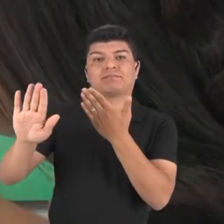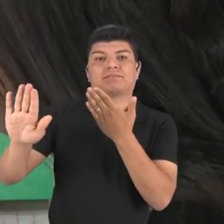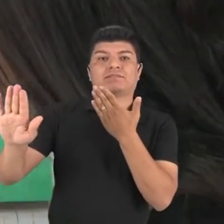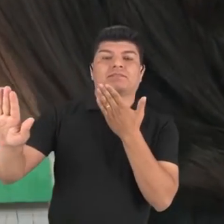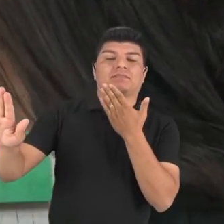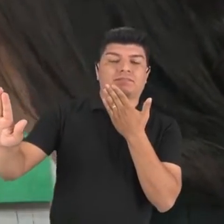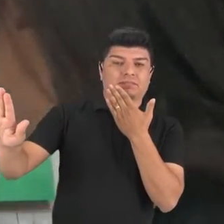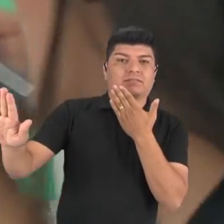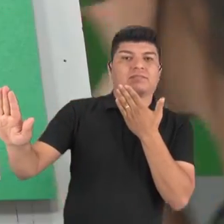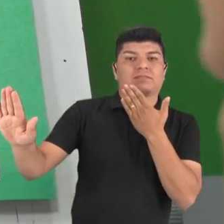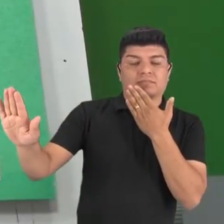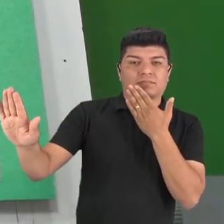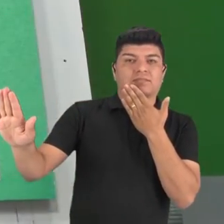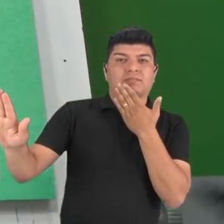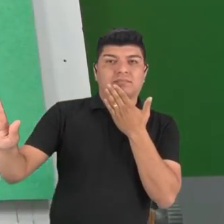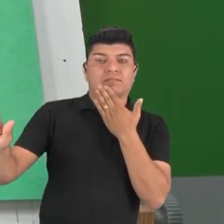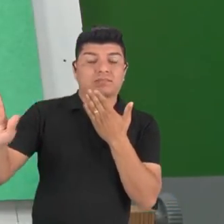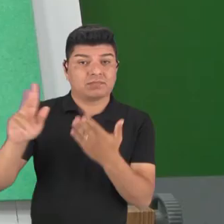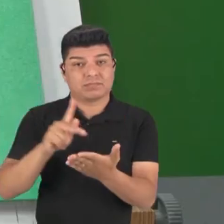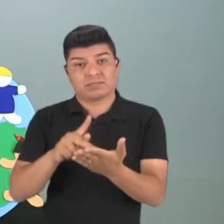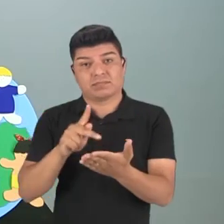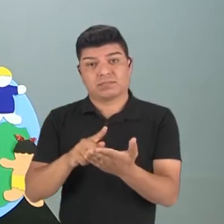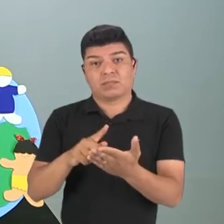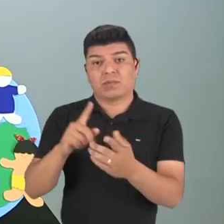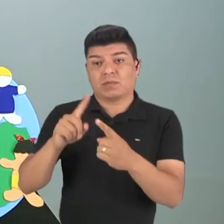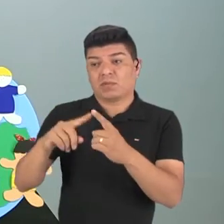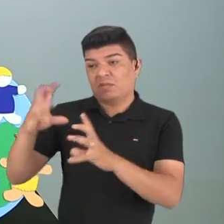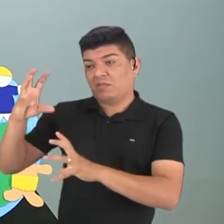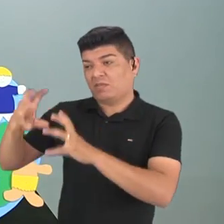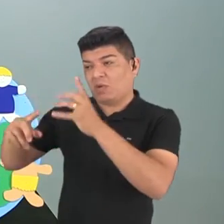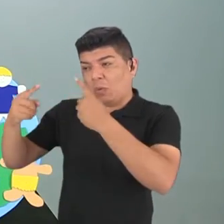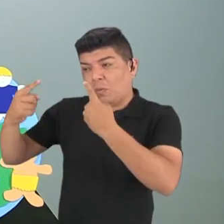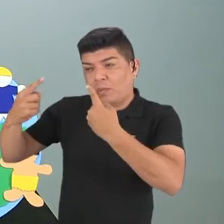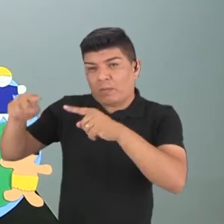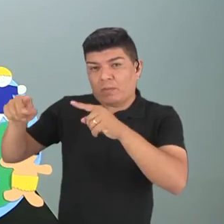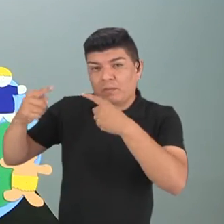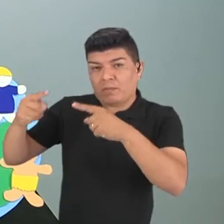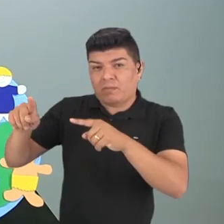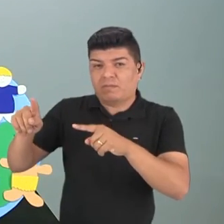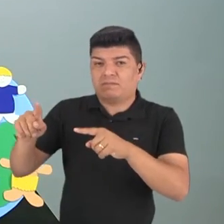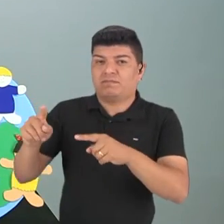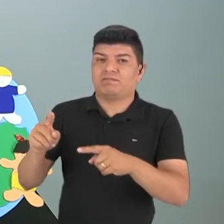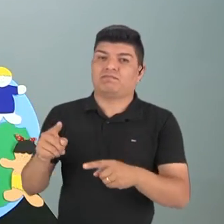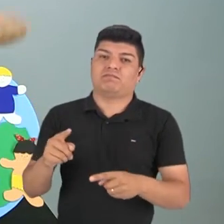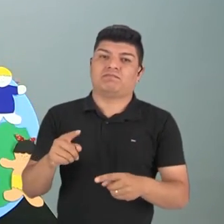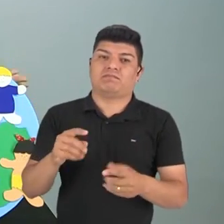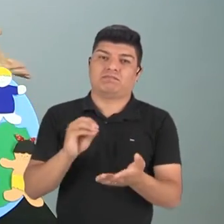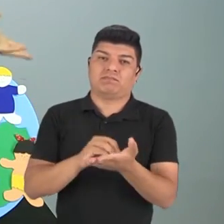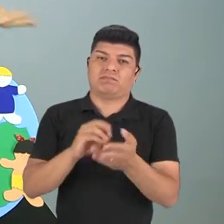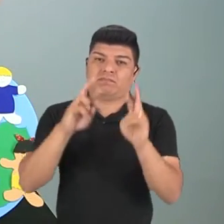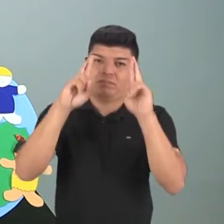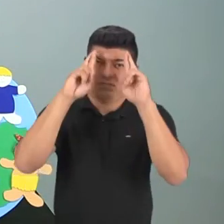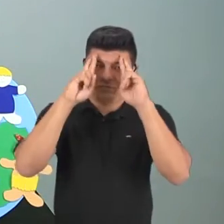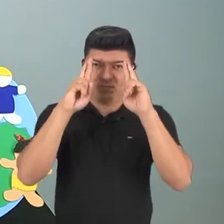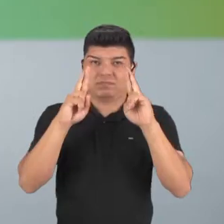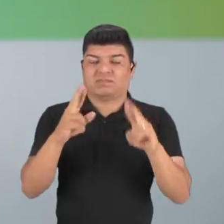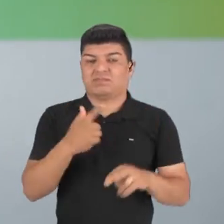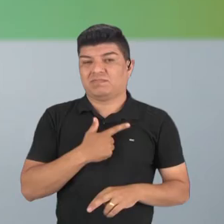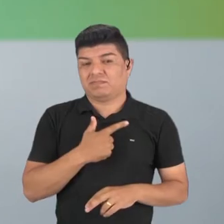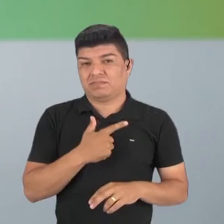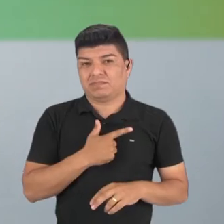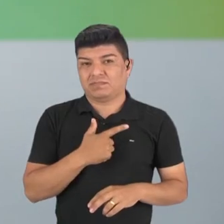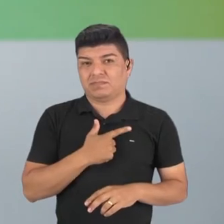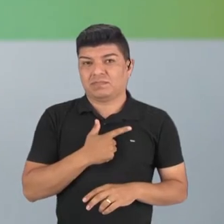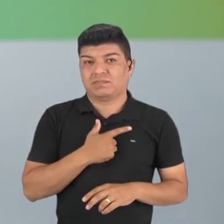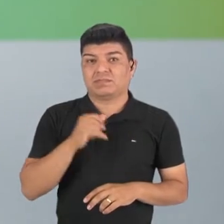afastar, nos afastar, não é mesmo? Porque bater e xingar as pessoas é uma coisa muito desrespeitosa, é muito feio.